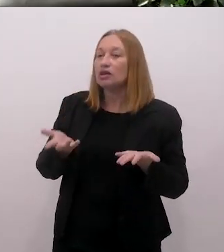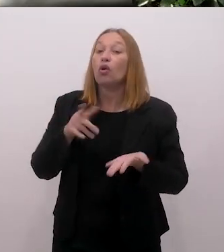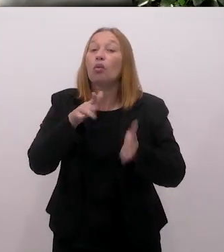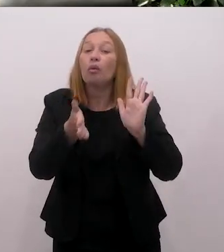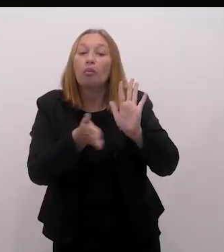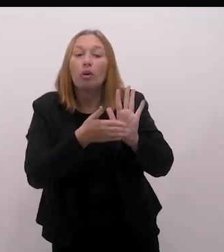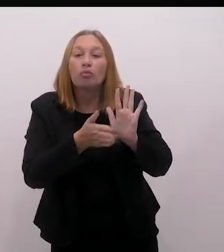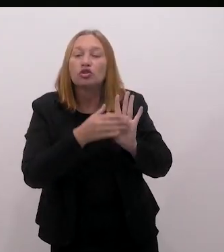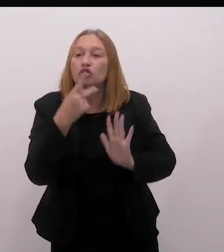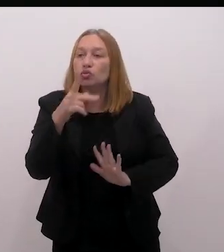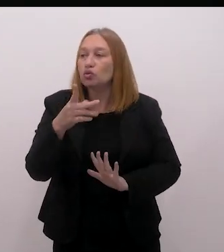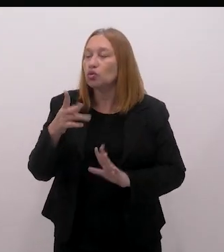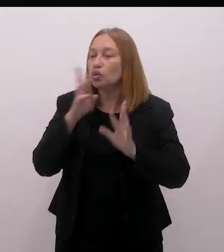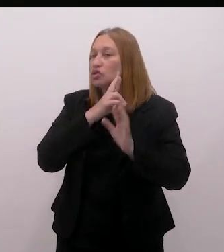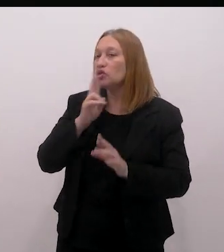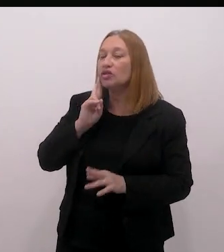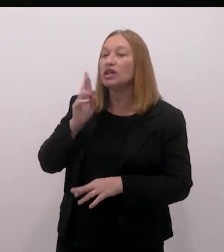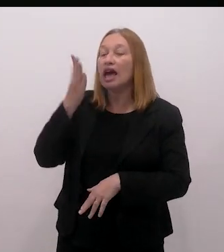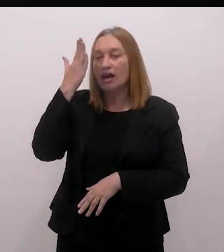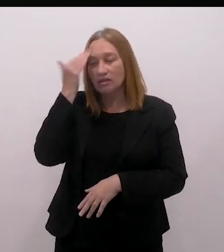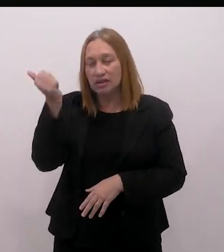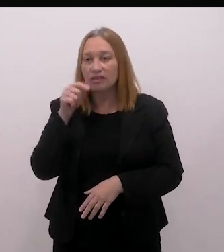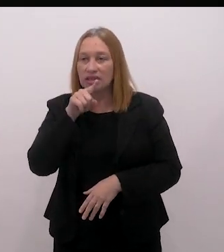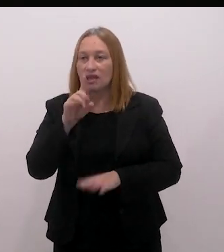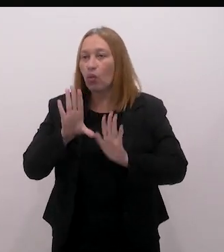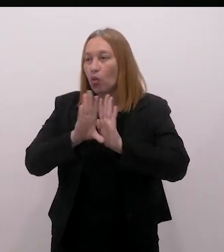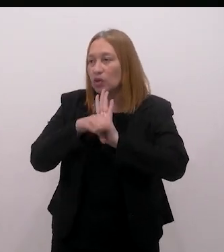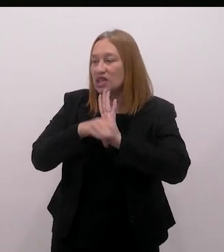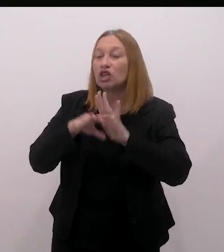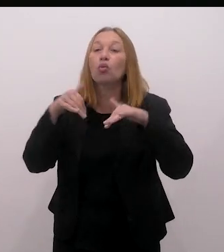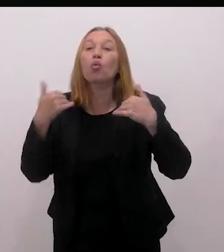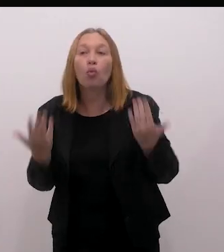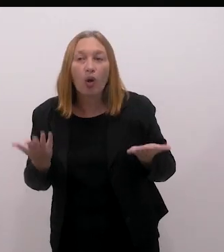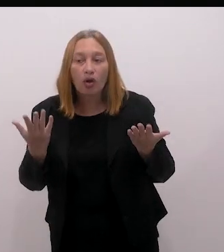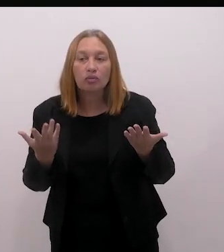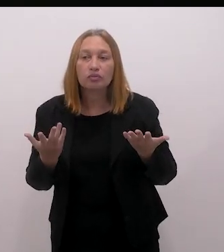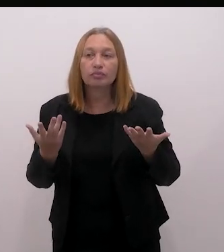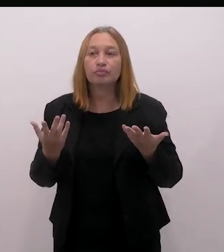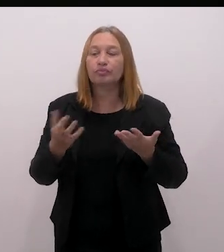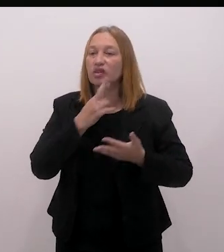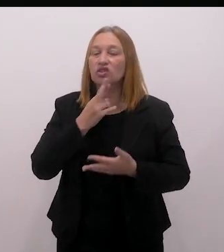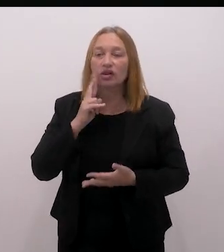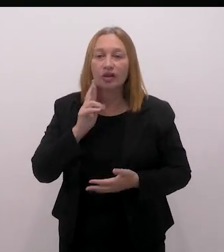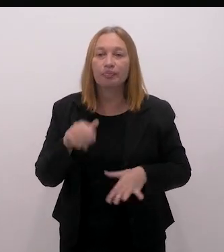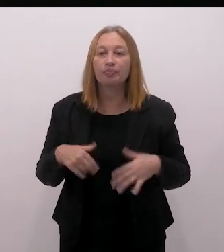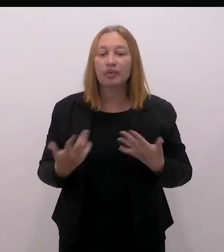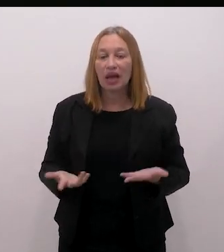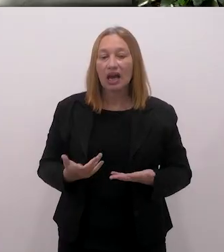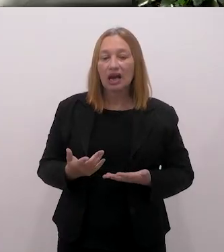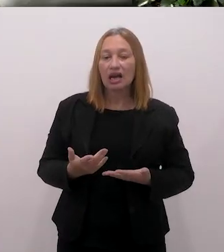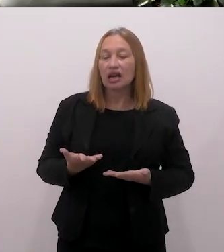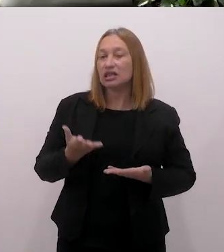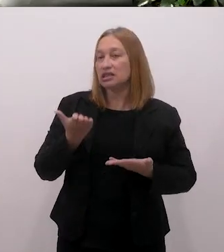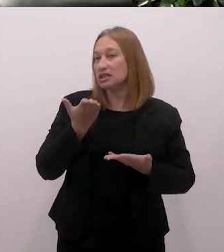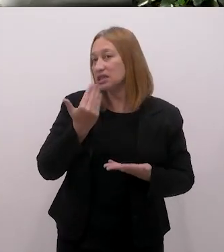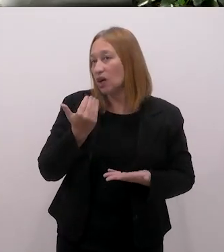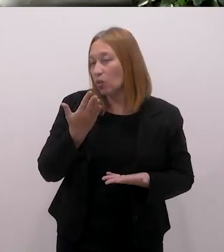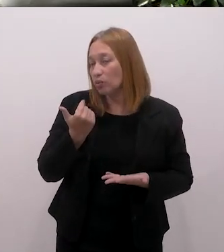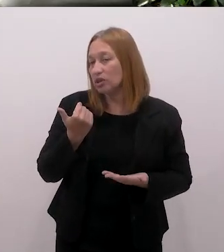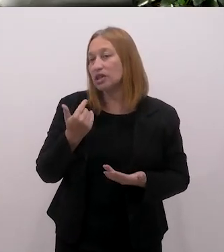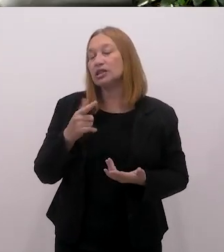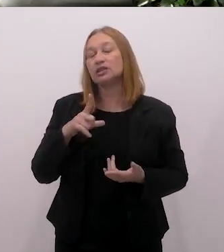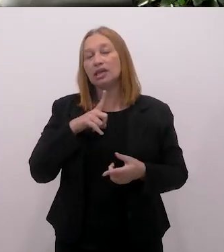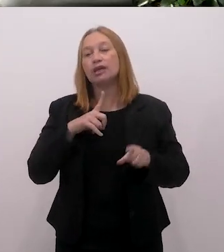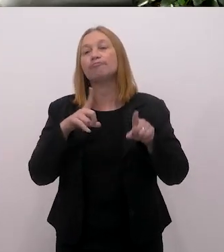verdade. E o que você propõe no teu restaurante, Dida? Eu sei que você tem um conceito. Qual é o conceito do teu restaurante? Olha, além